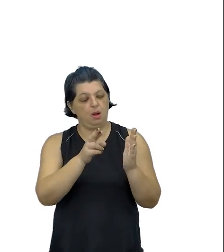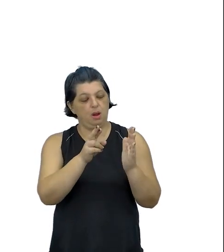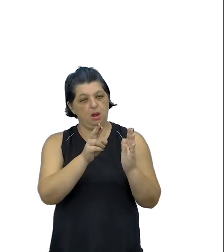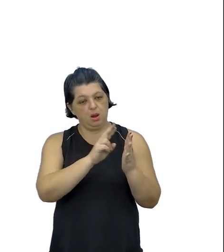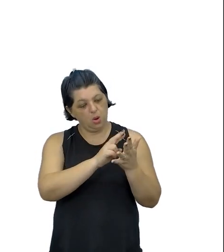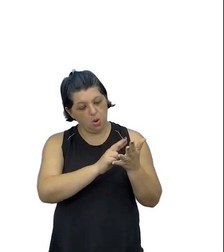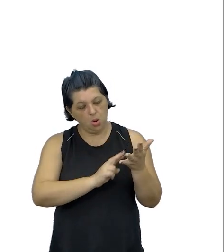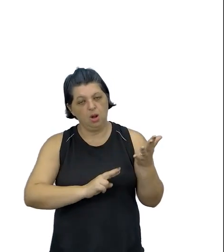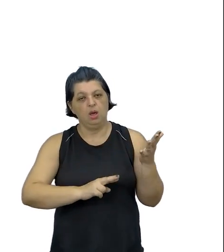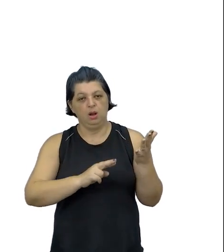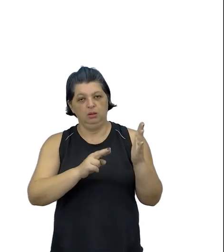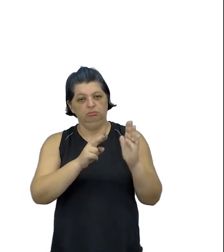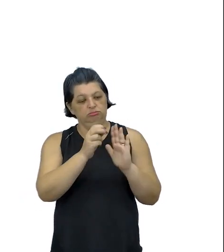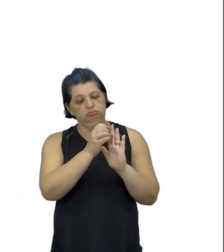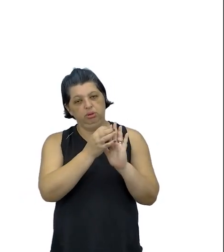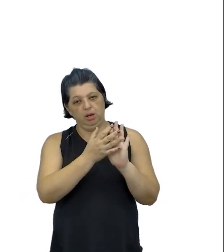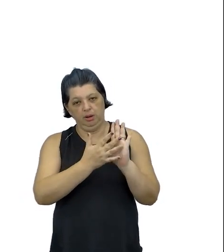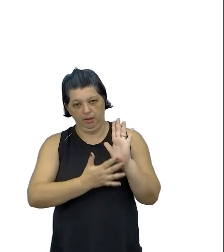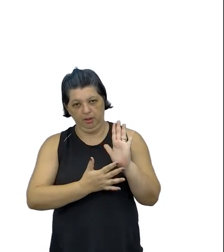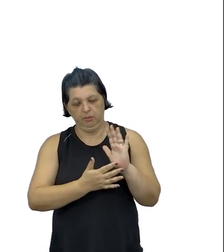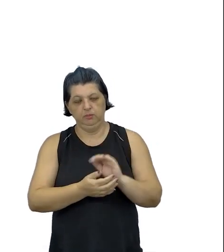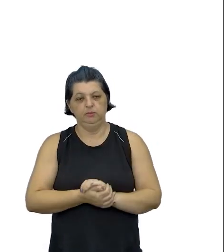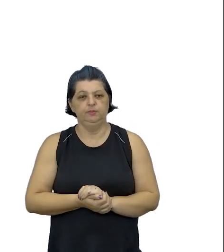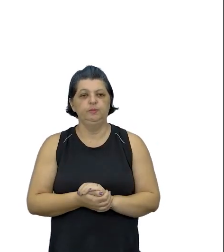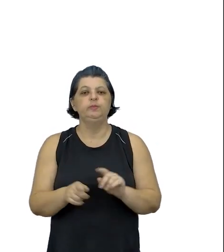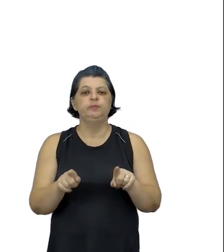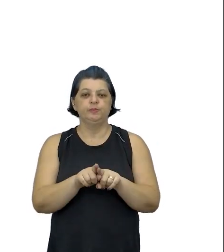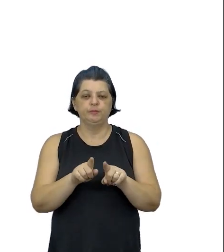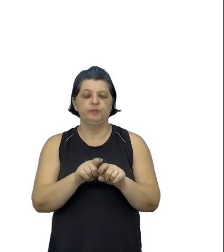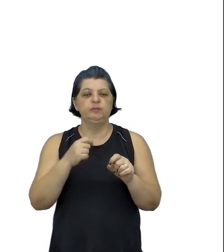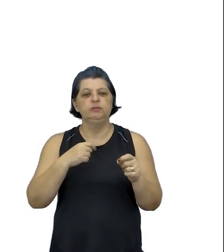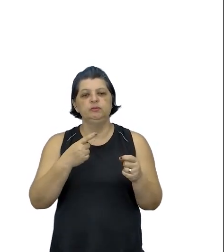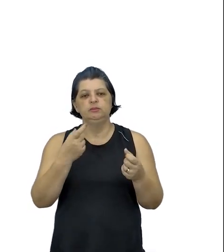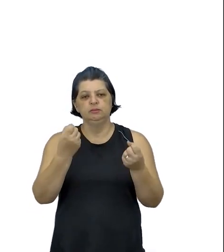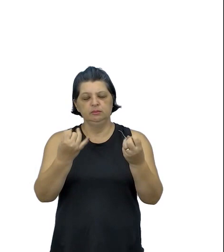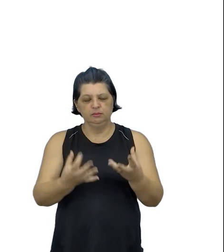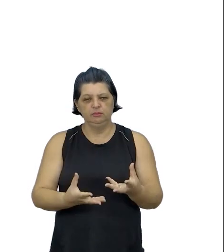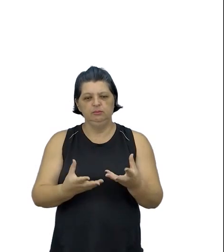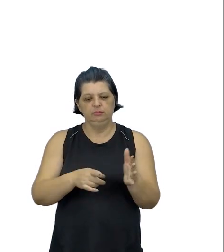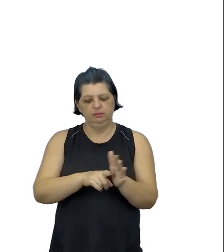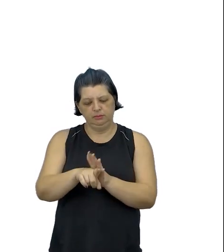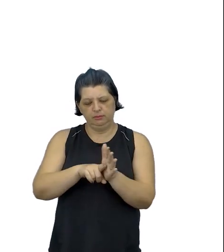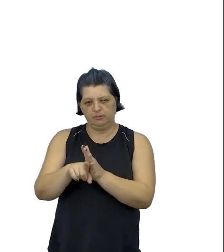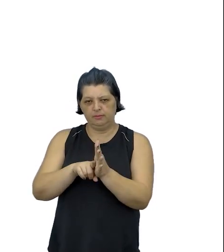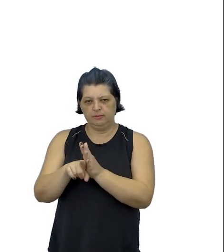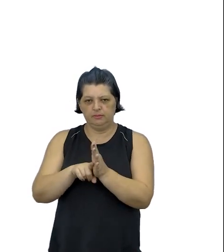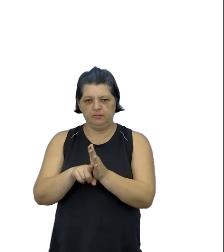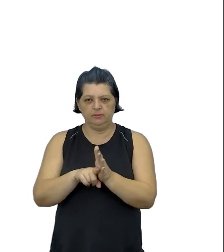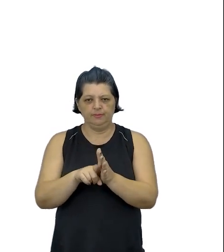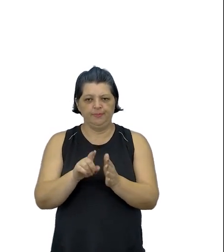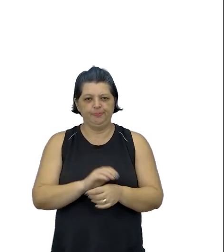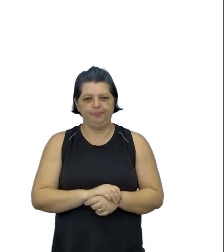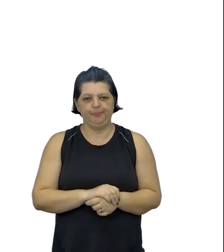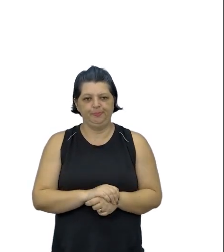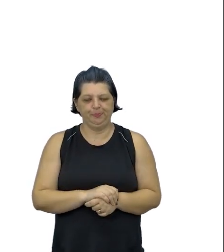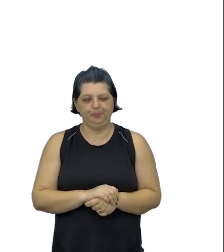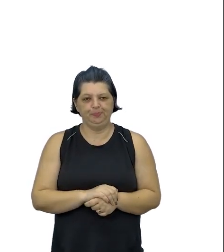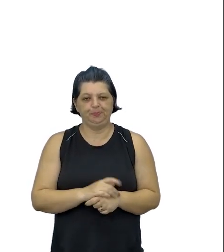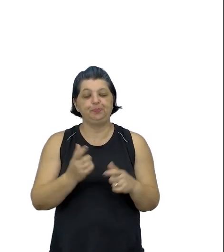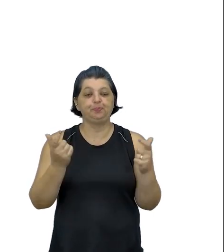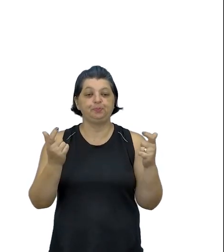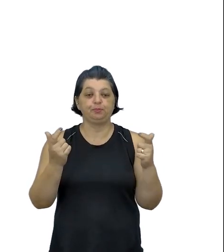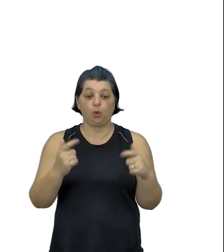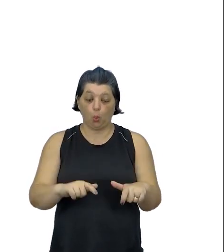essencial, é fundamental, para direcionar os alunos, né, para as pesquisas, indicando fontes